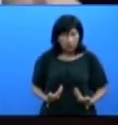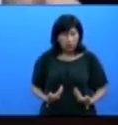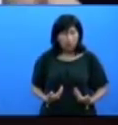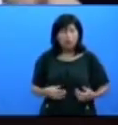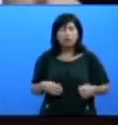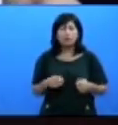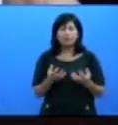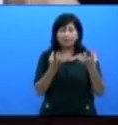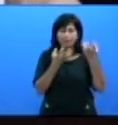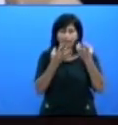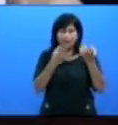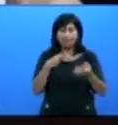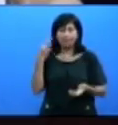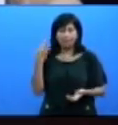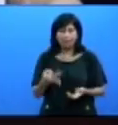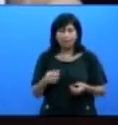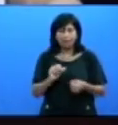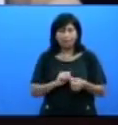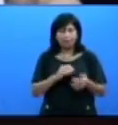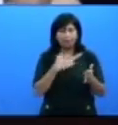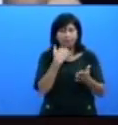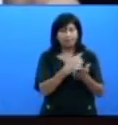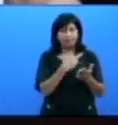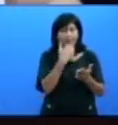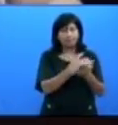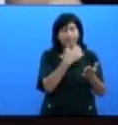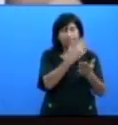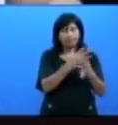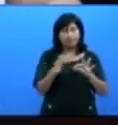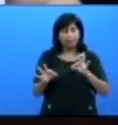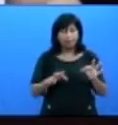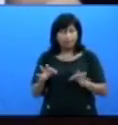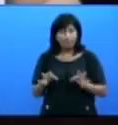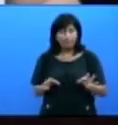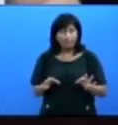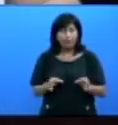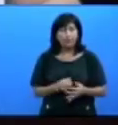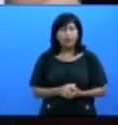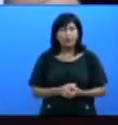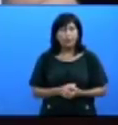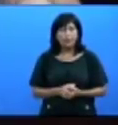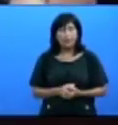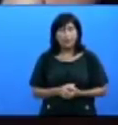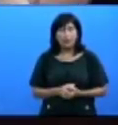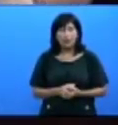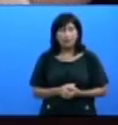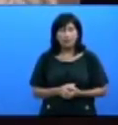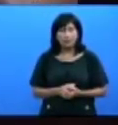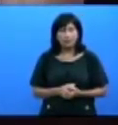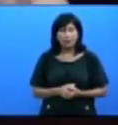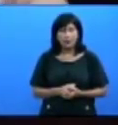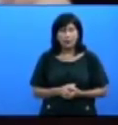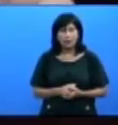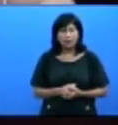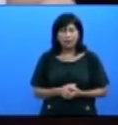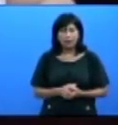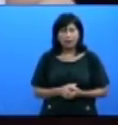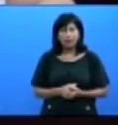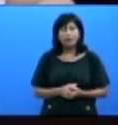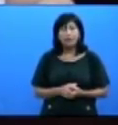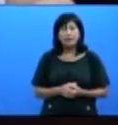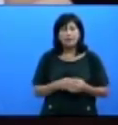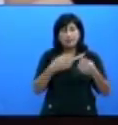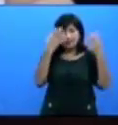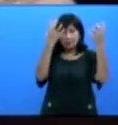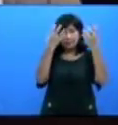Então, eu lamento bastante que essas três peças, que são a consagração